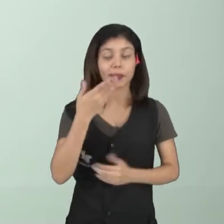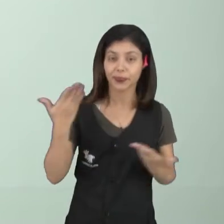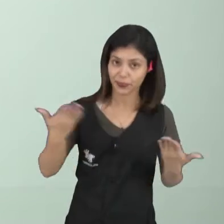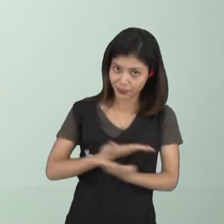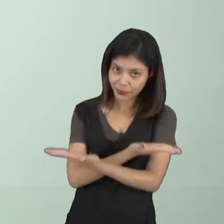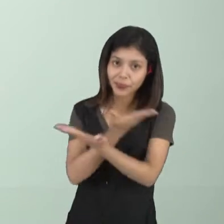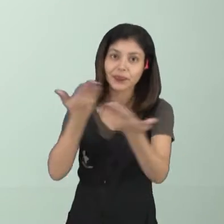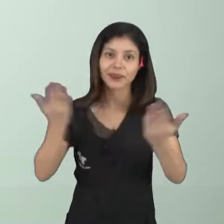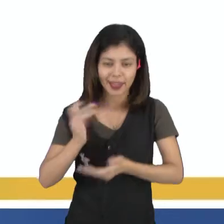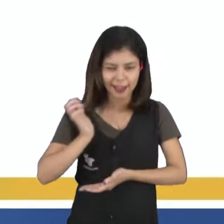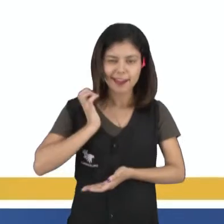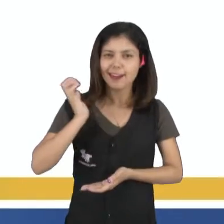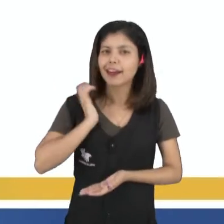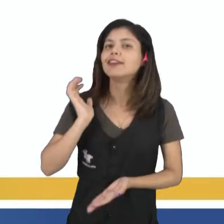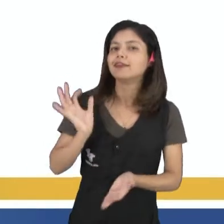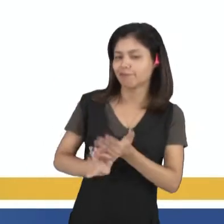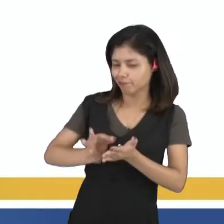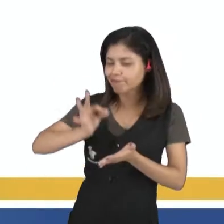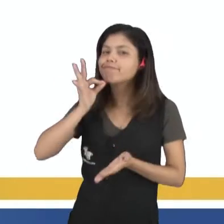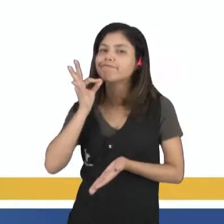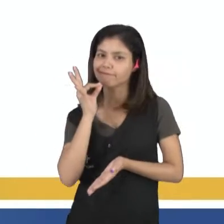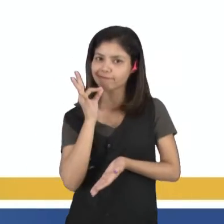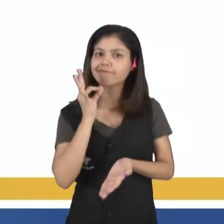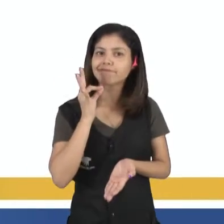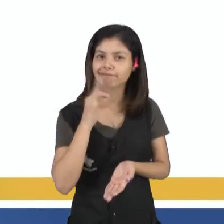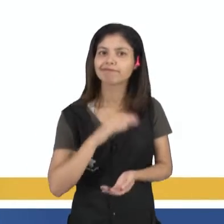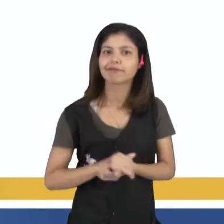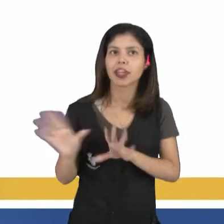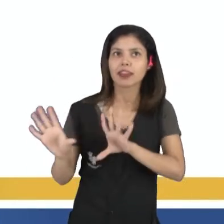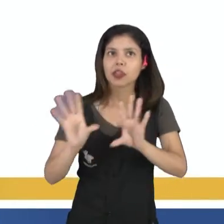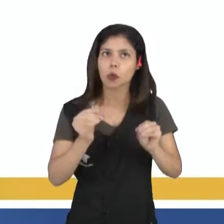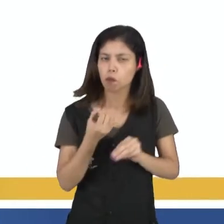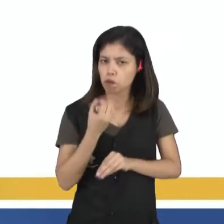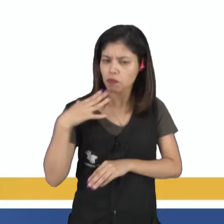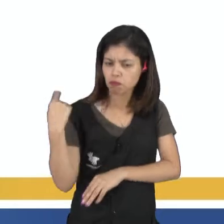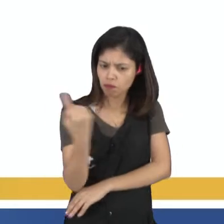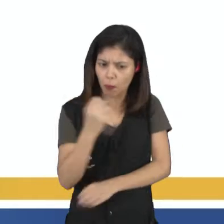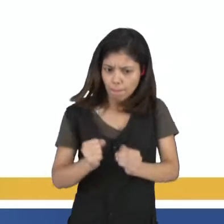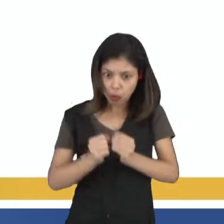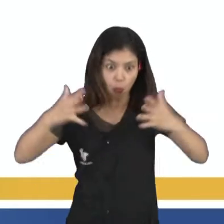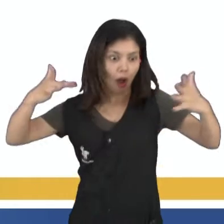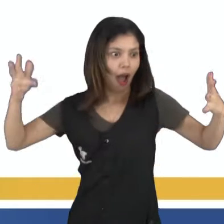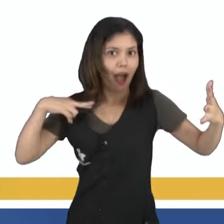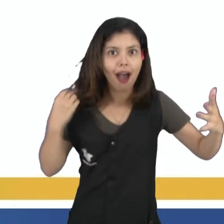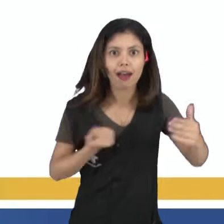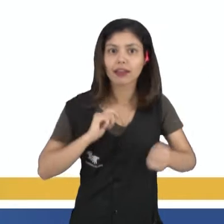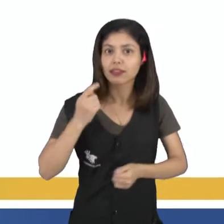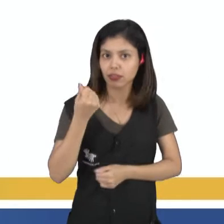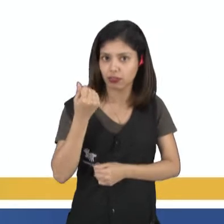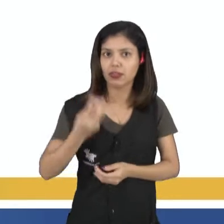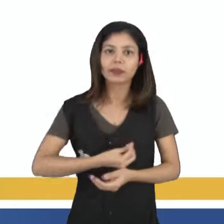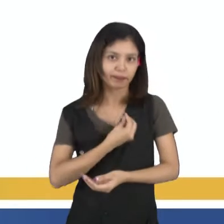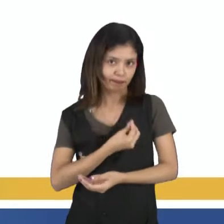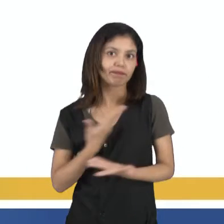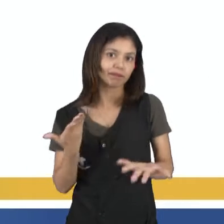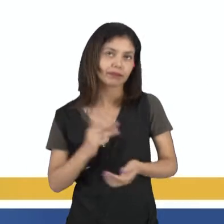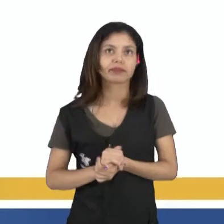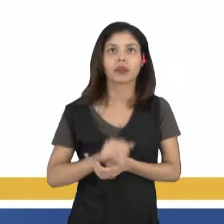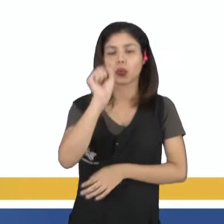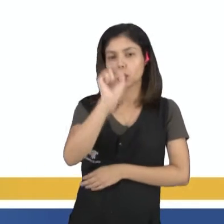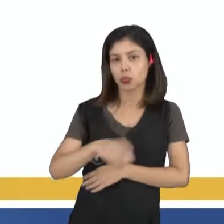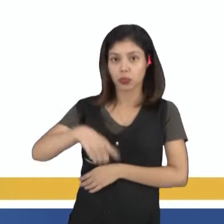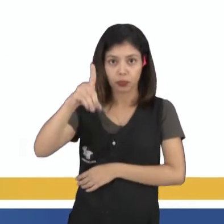tem agora essa riqueza que é o café né o café ele traz assim um bom então para a sociedade e aí brasileira principalmente do